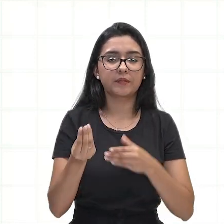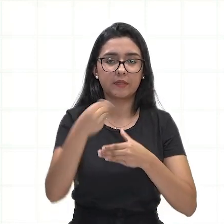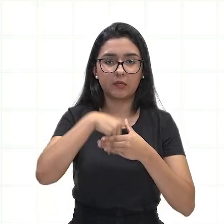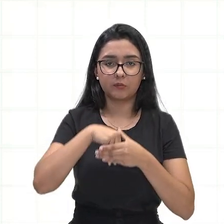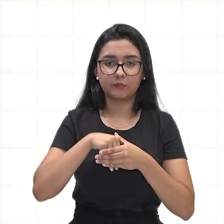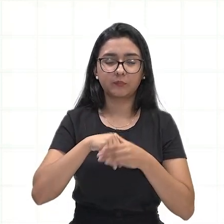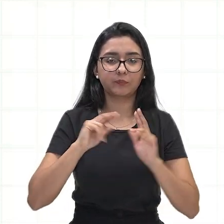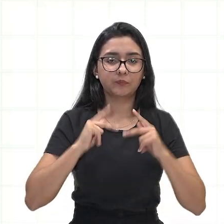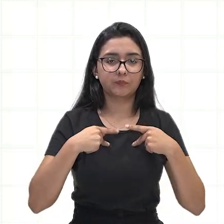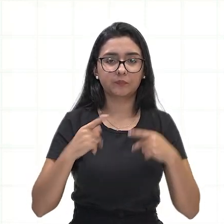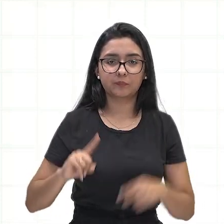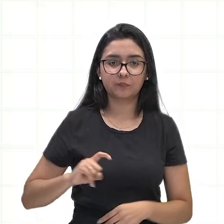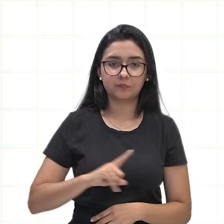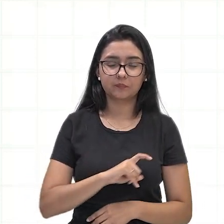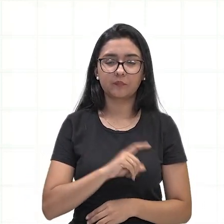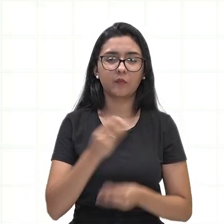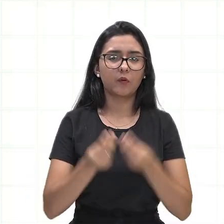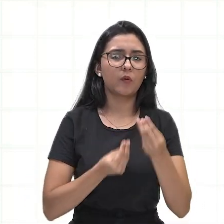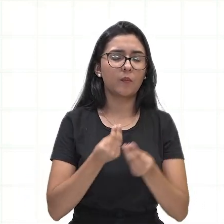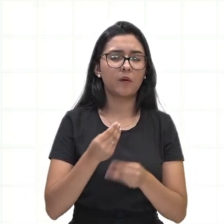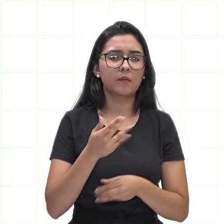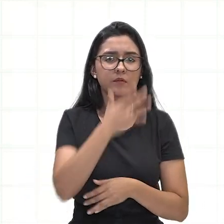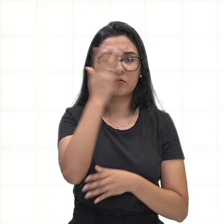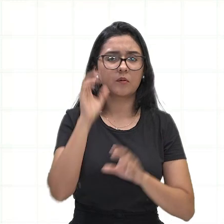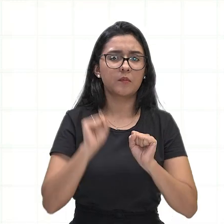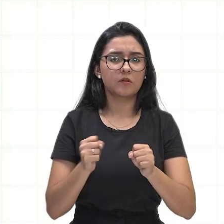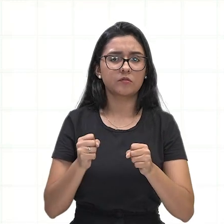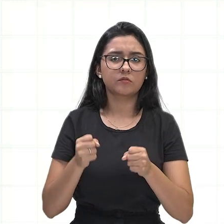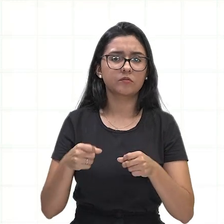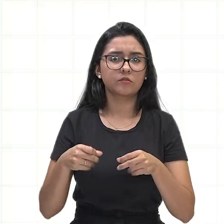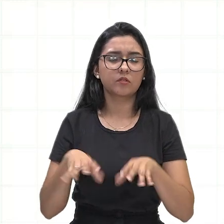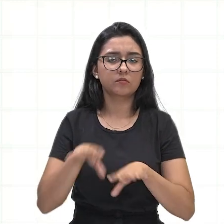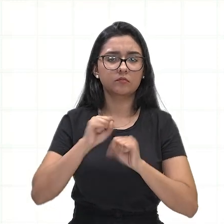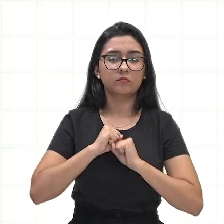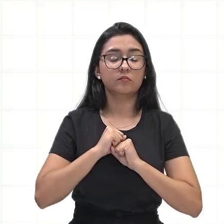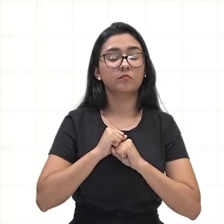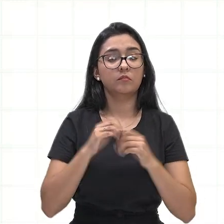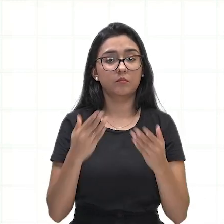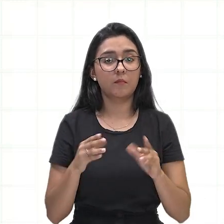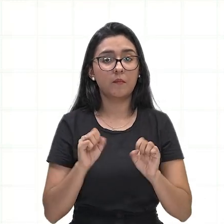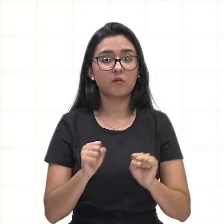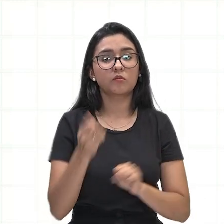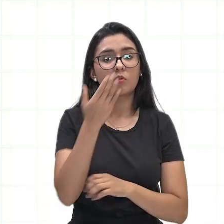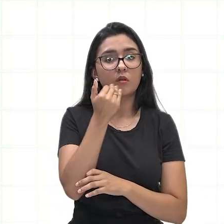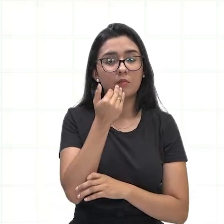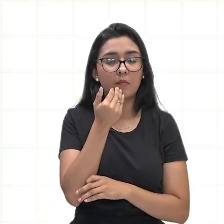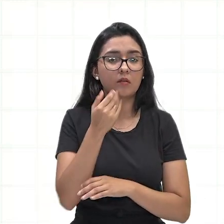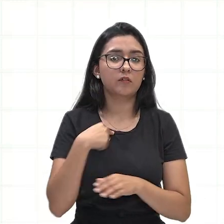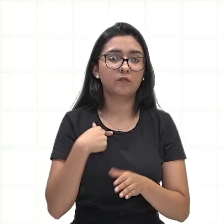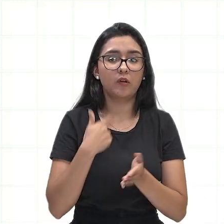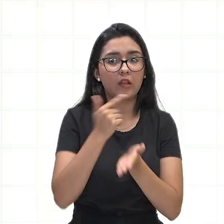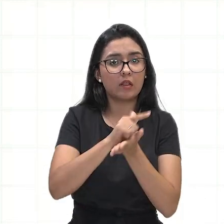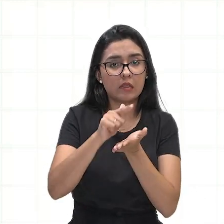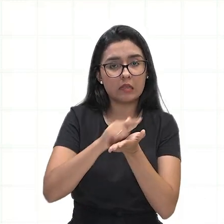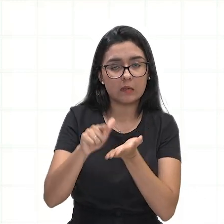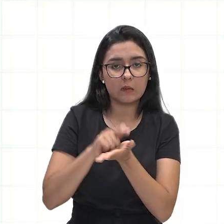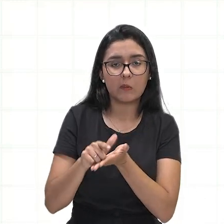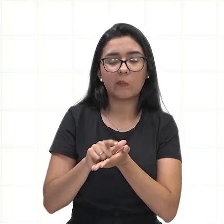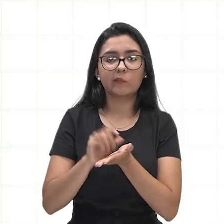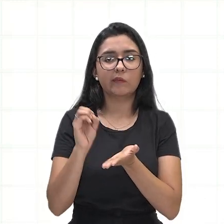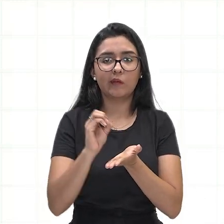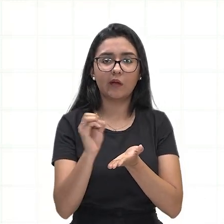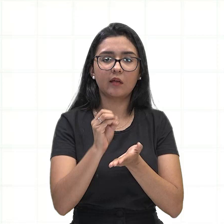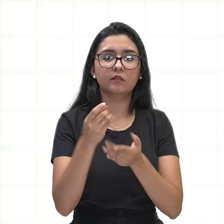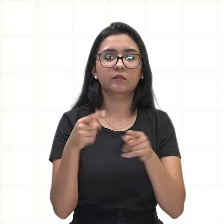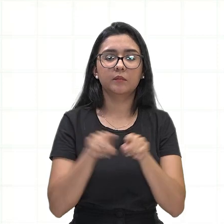do intestino humano. De que forma a pessoa pode se contaminar? Através de um alimento que não foi bem manipulado.